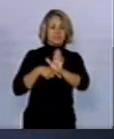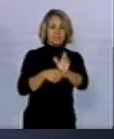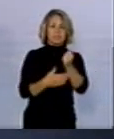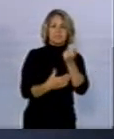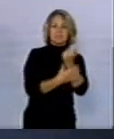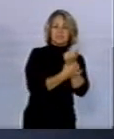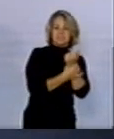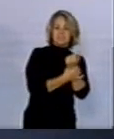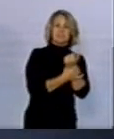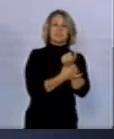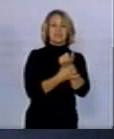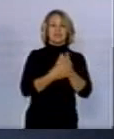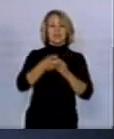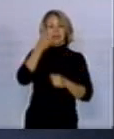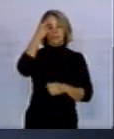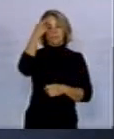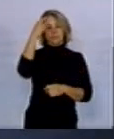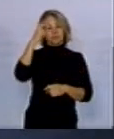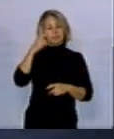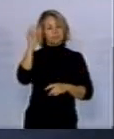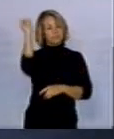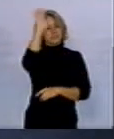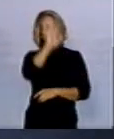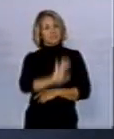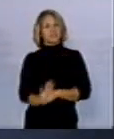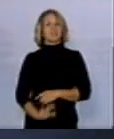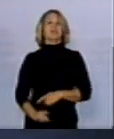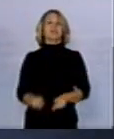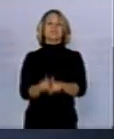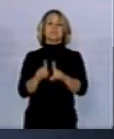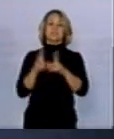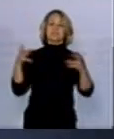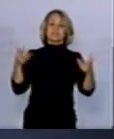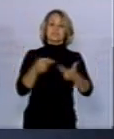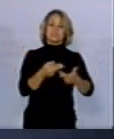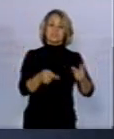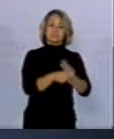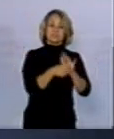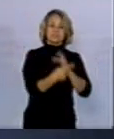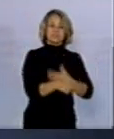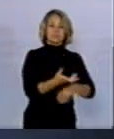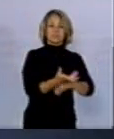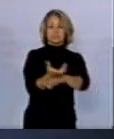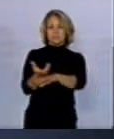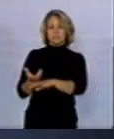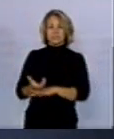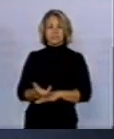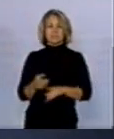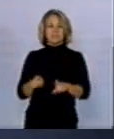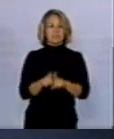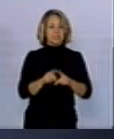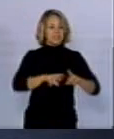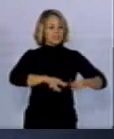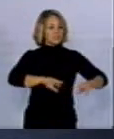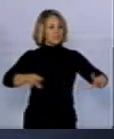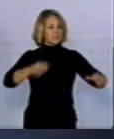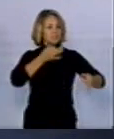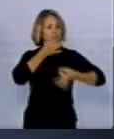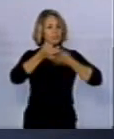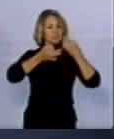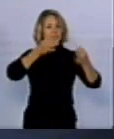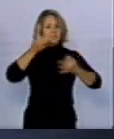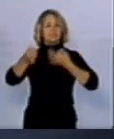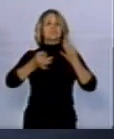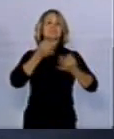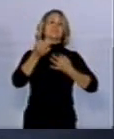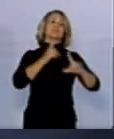assegurar a expressão da cultura nacional, e aqui eu me refiro às cotas de conteúdo, como também a pluralidade de opinião dos meios de comunicação de